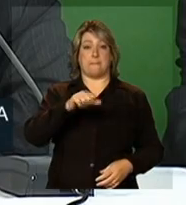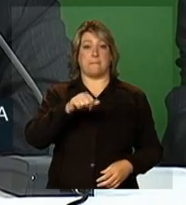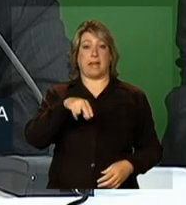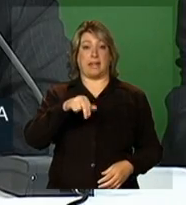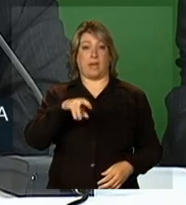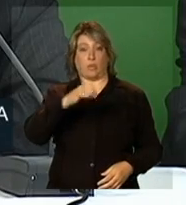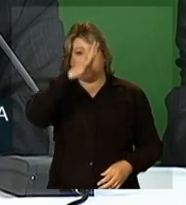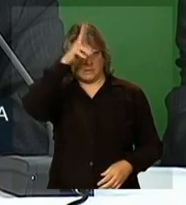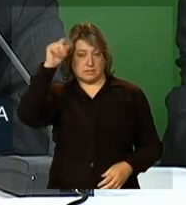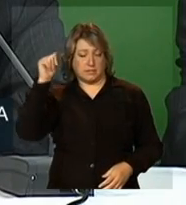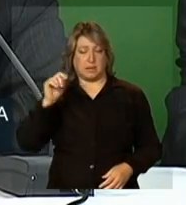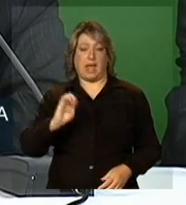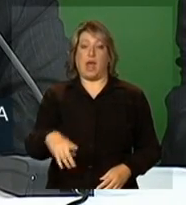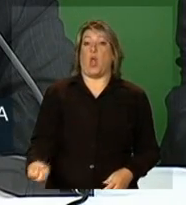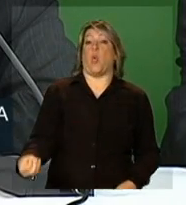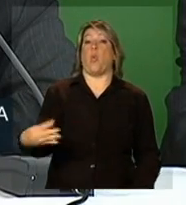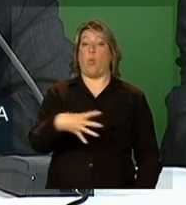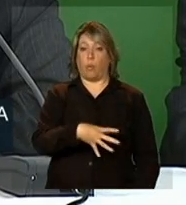novo.